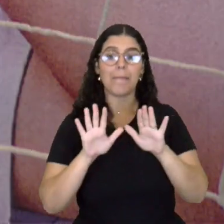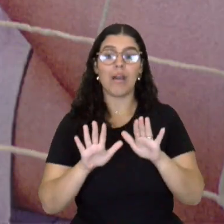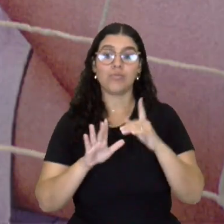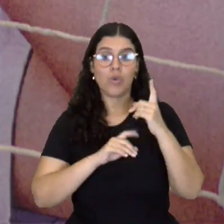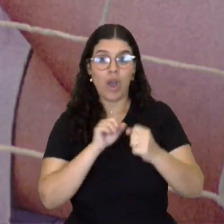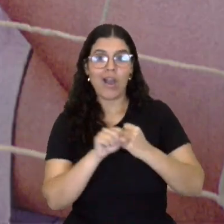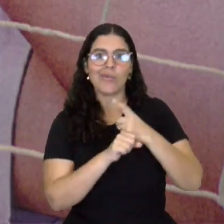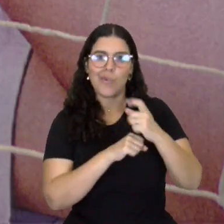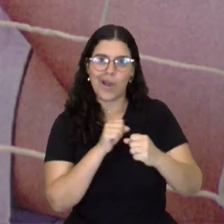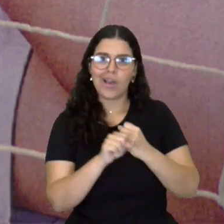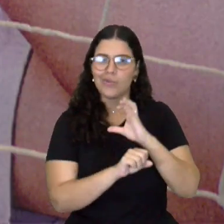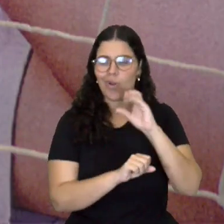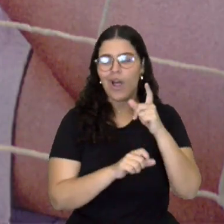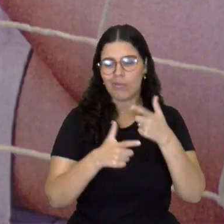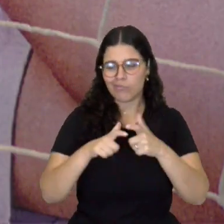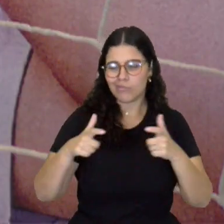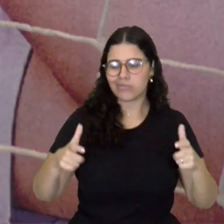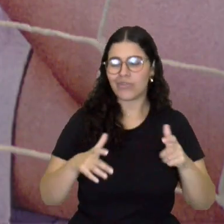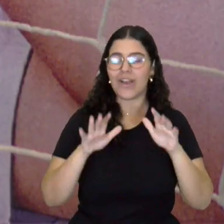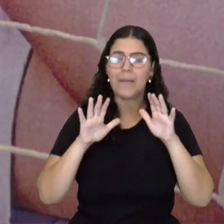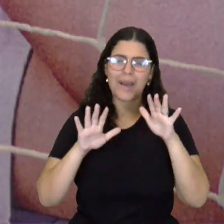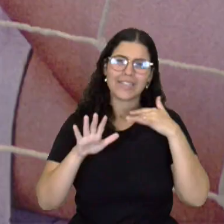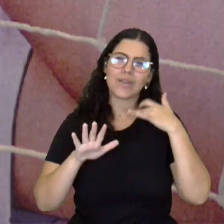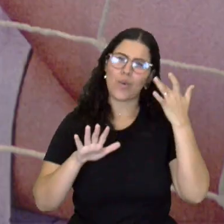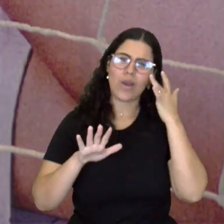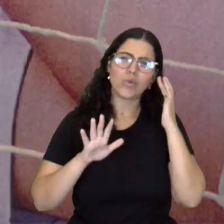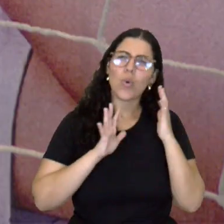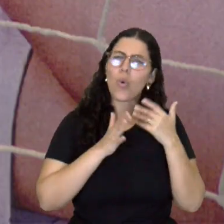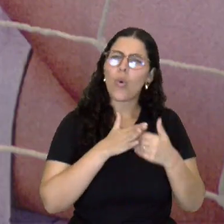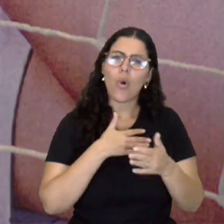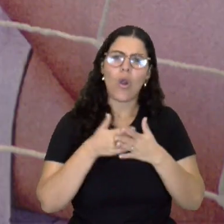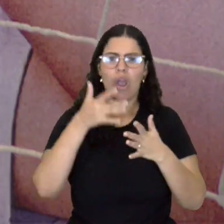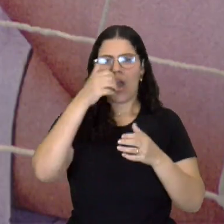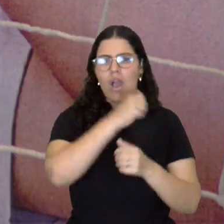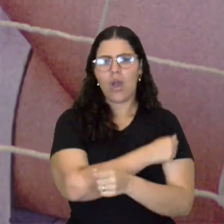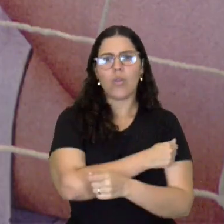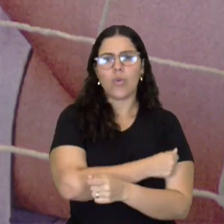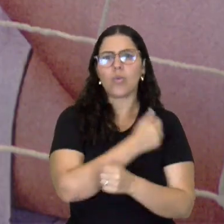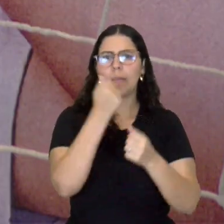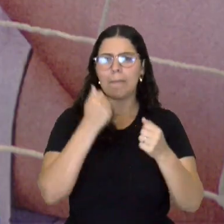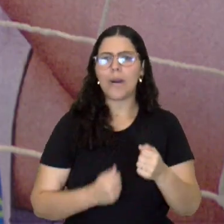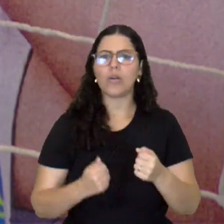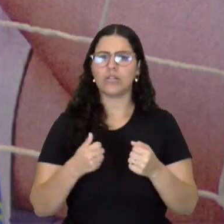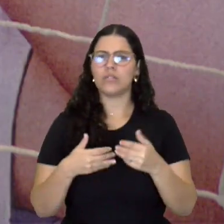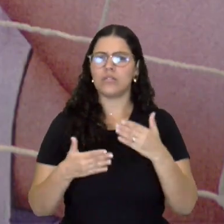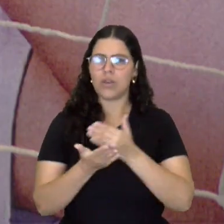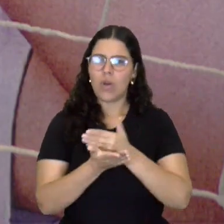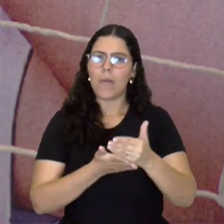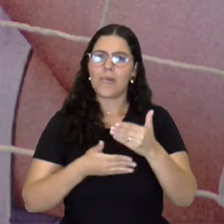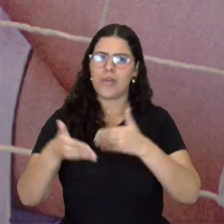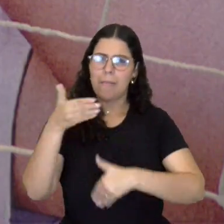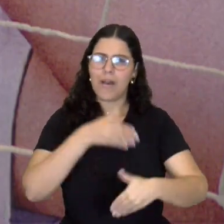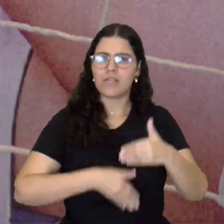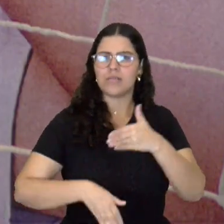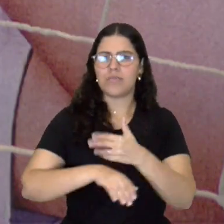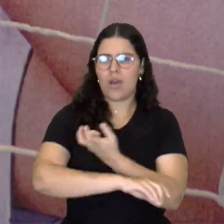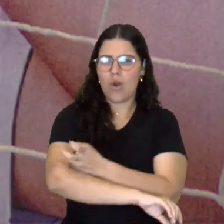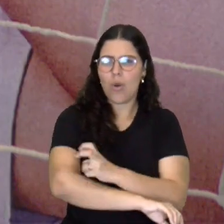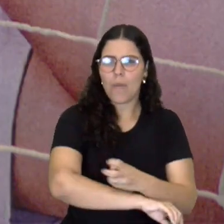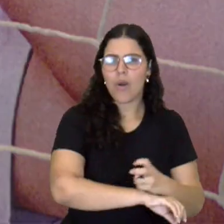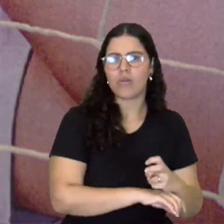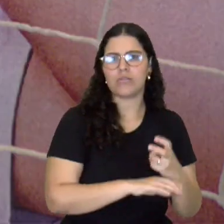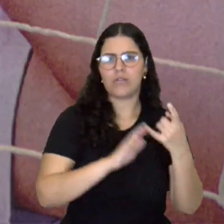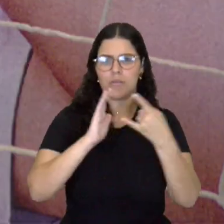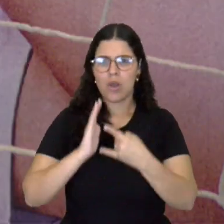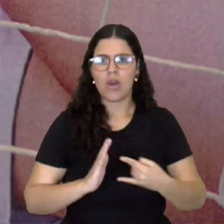eles têm o que precisam para poder entrar no mundo da robótica, da tecnologia e da programação. Então, o aluno que ele é curioso,